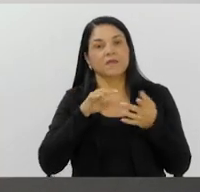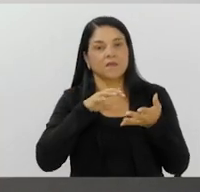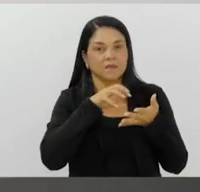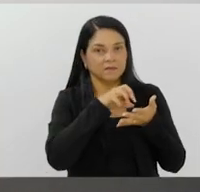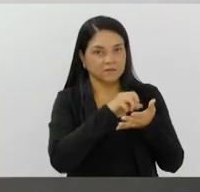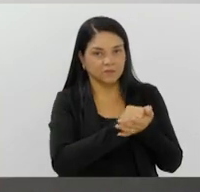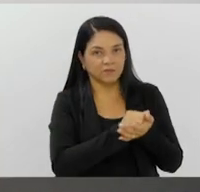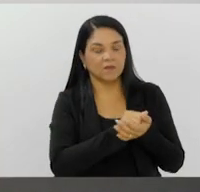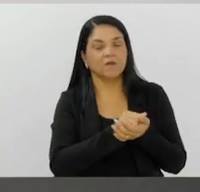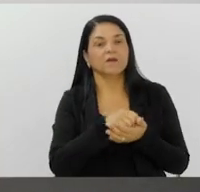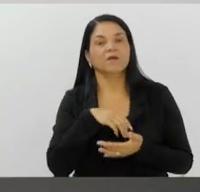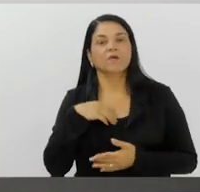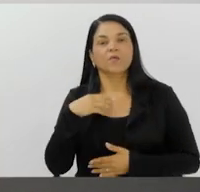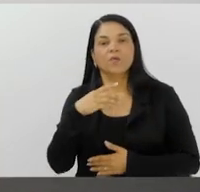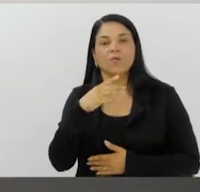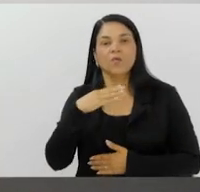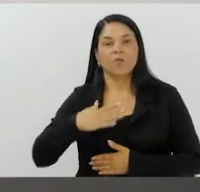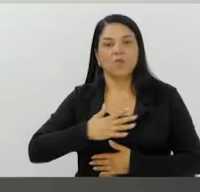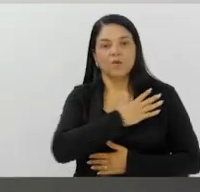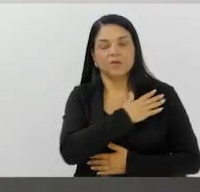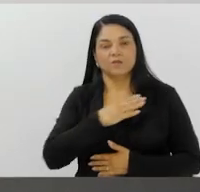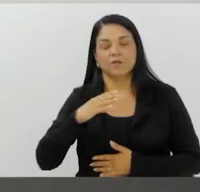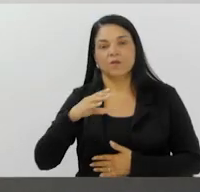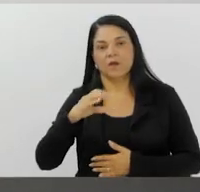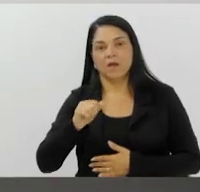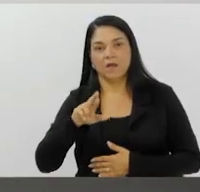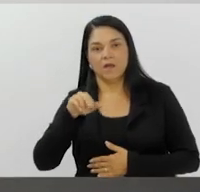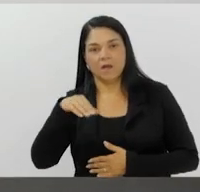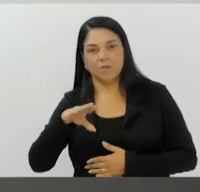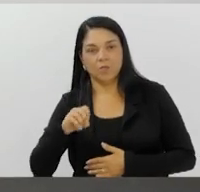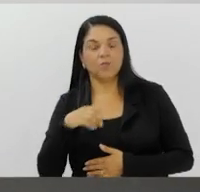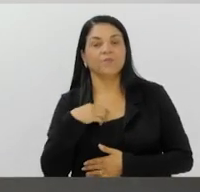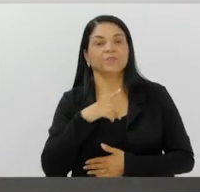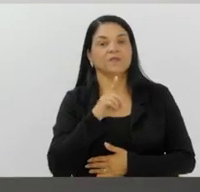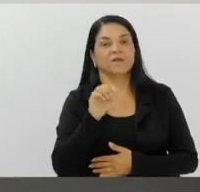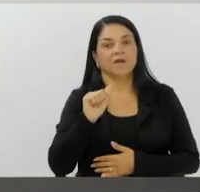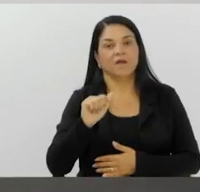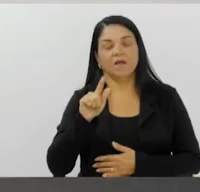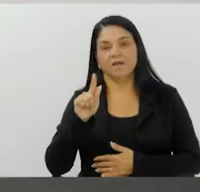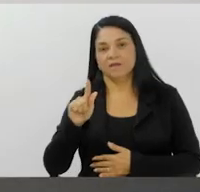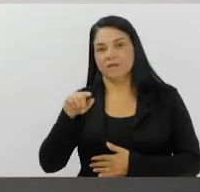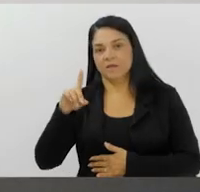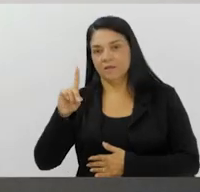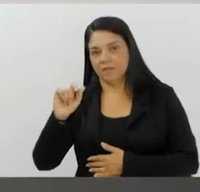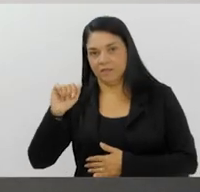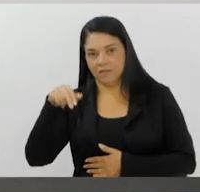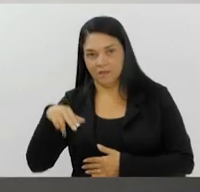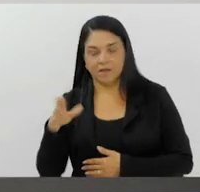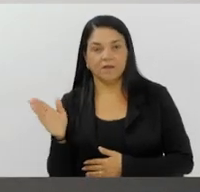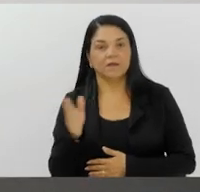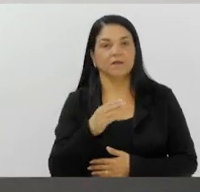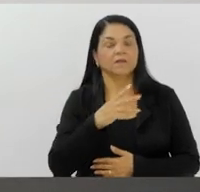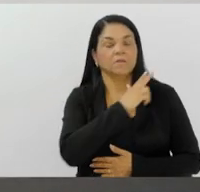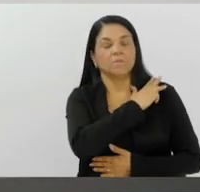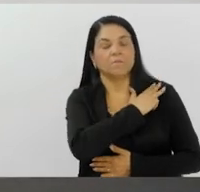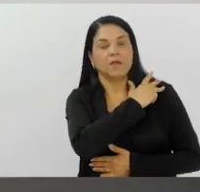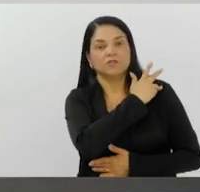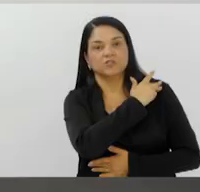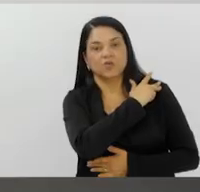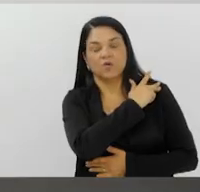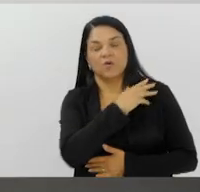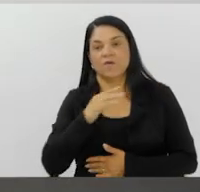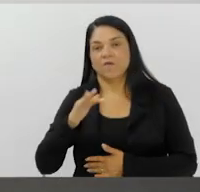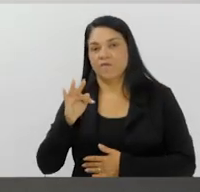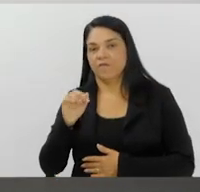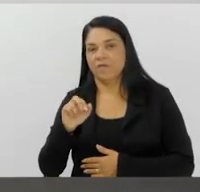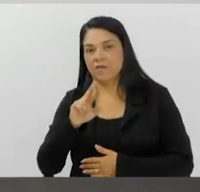ao coronel Carmo ao Major agdan ao Major Ferreira que estão aqui hoje tem sido muito interessante acompanhar